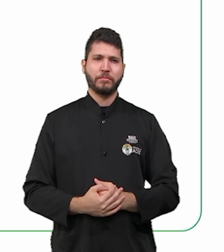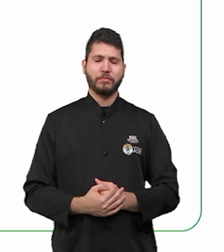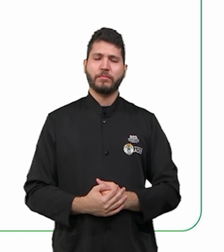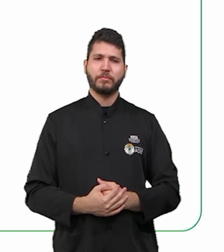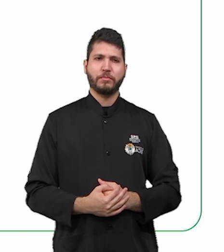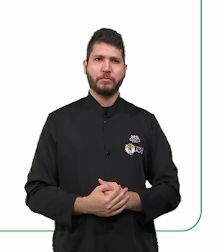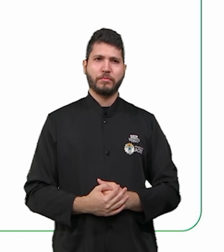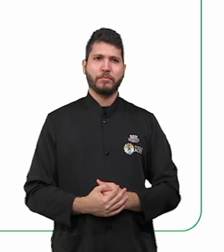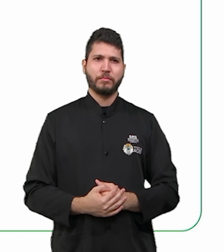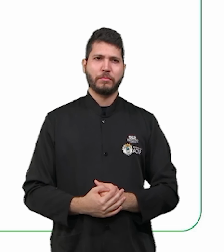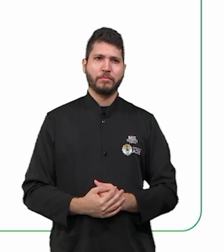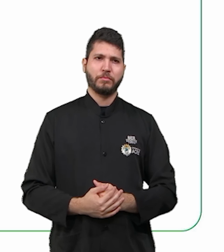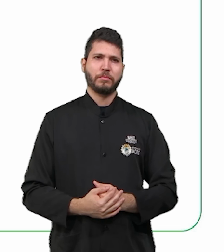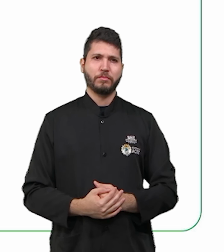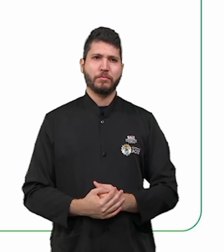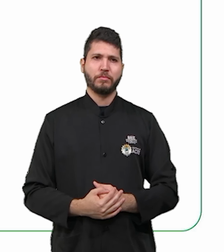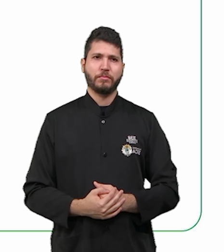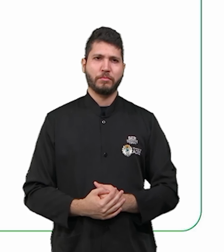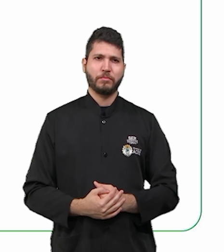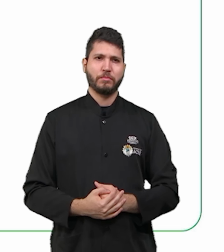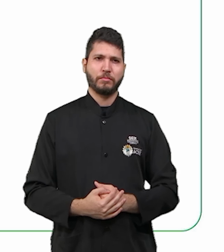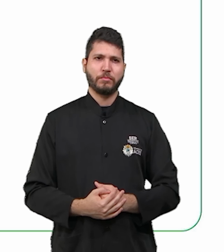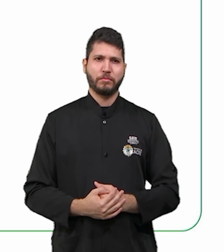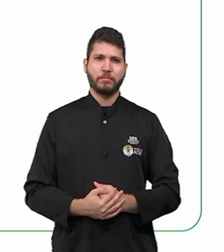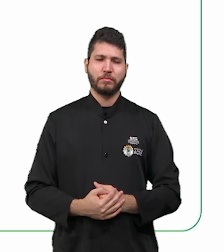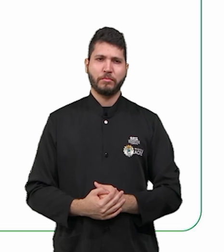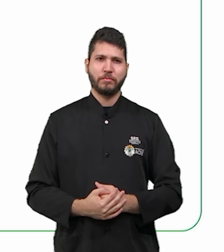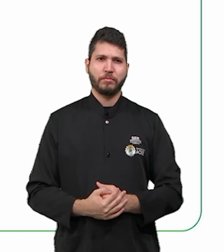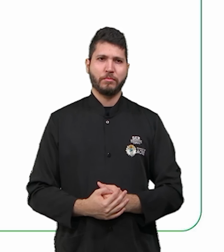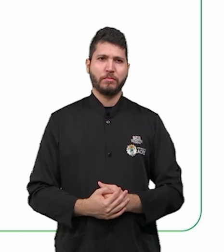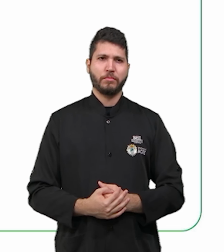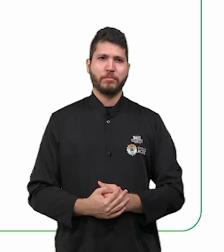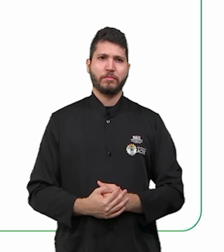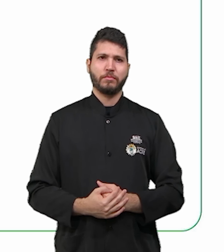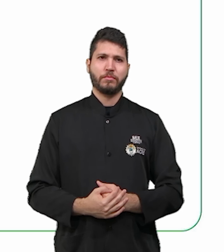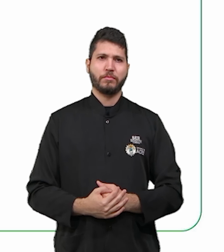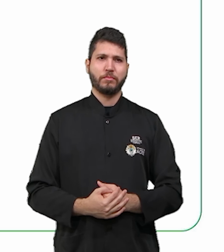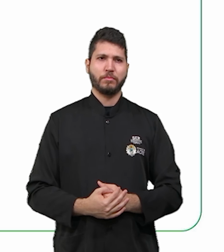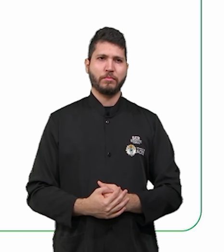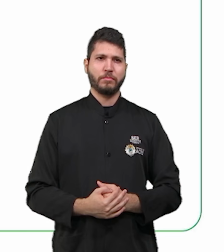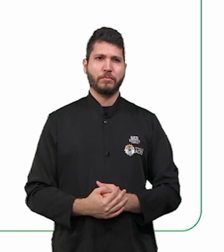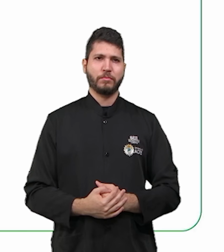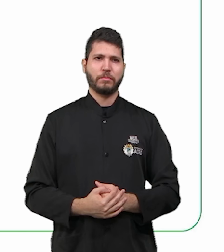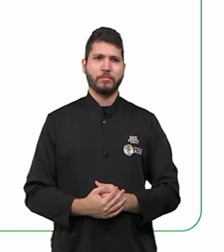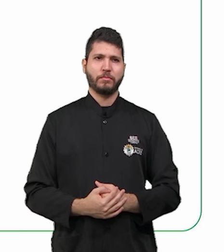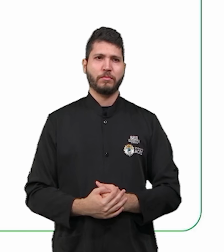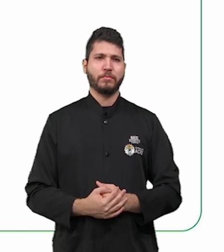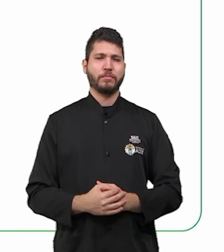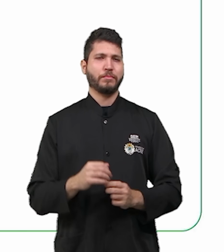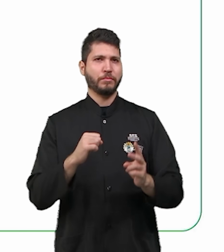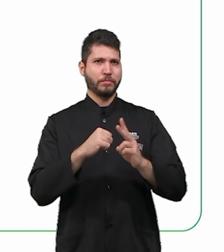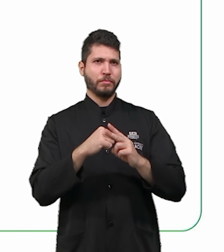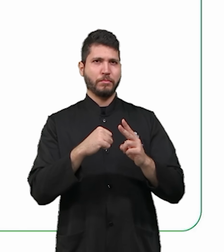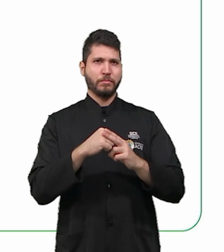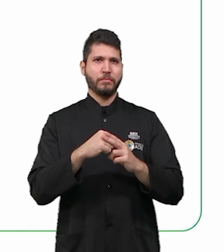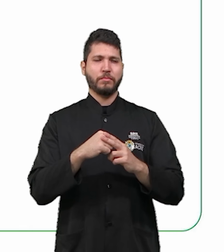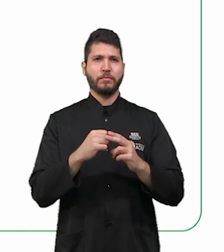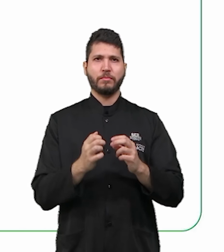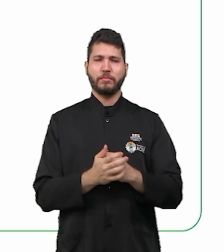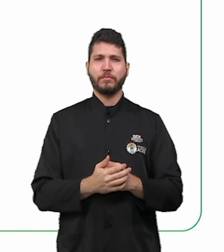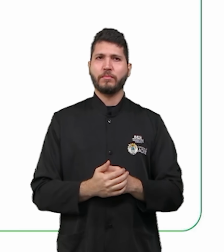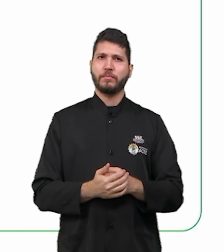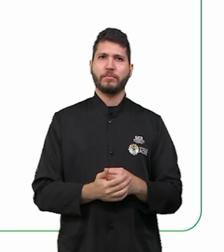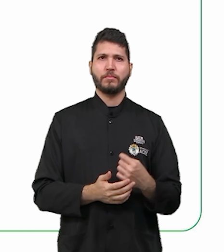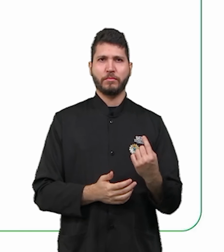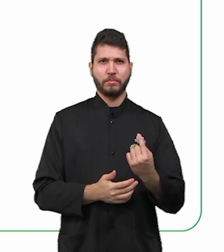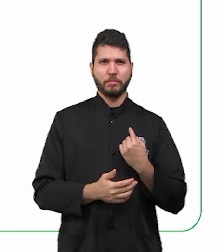vamos utilizar o os. E para eles, eles e os tedes, a gente vai usar o les. O verbo vai existir na forma no singular e